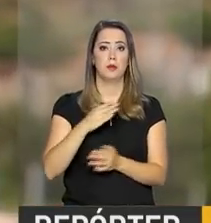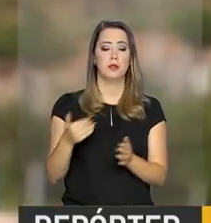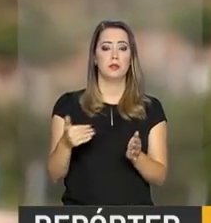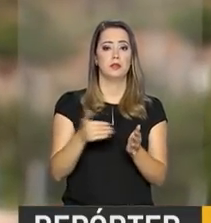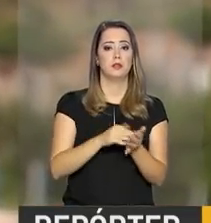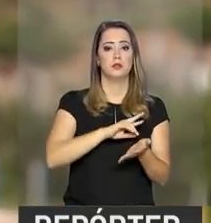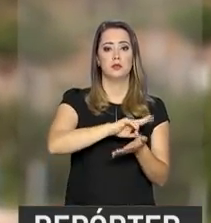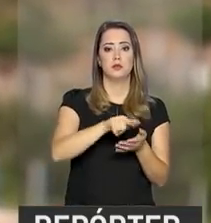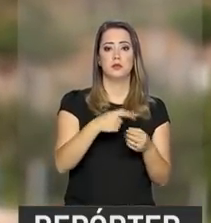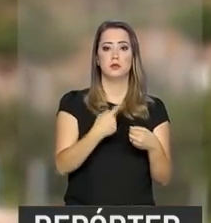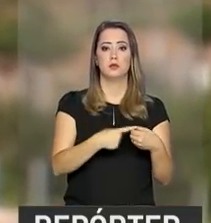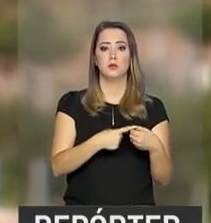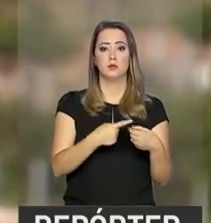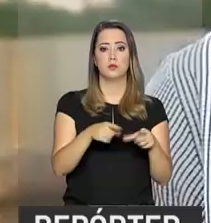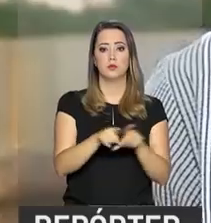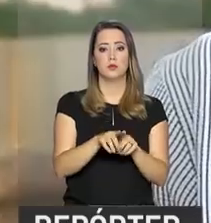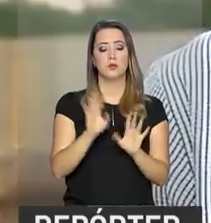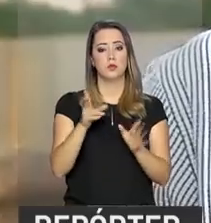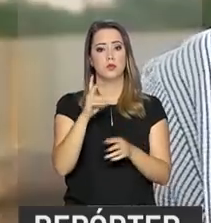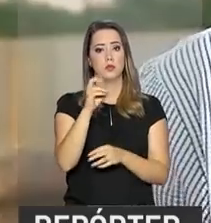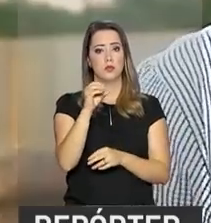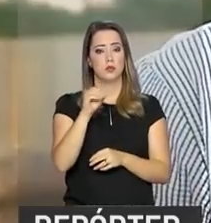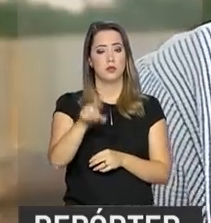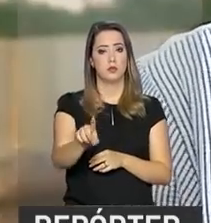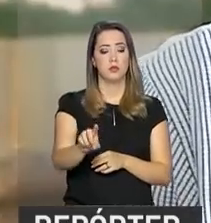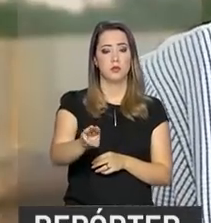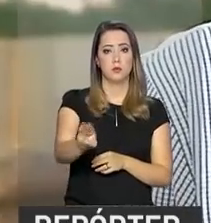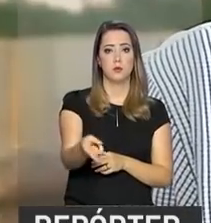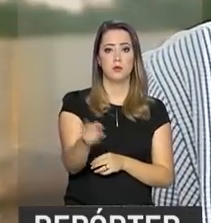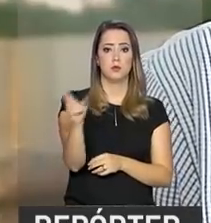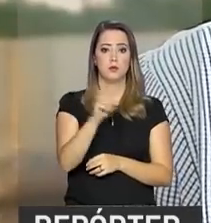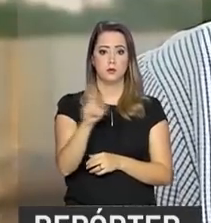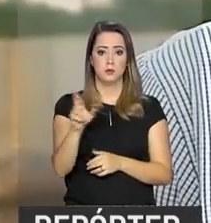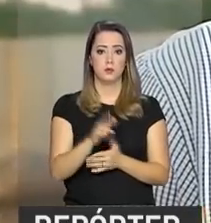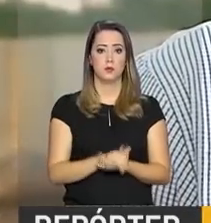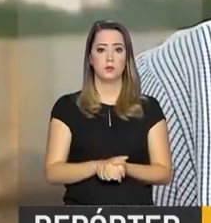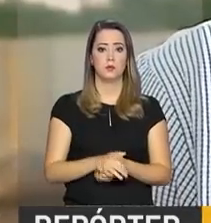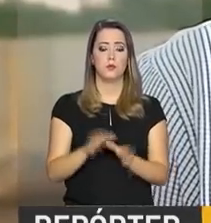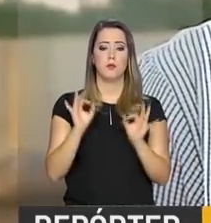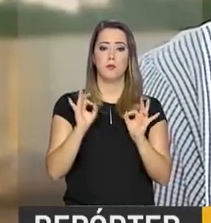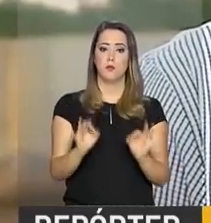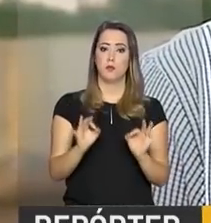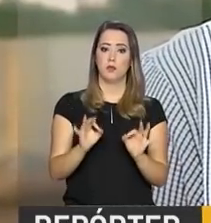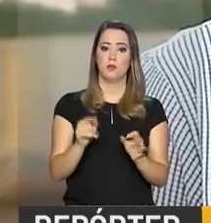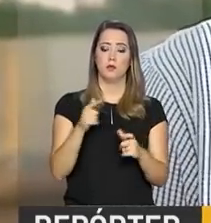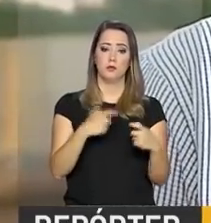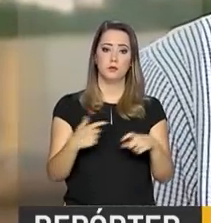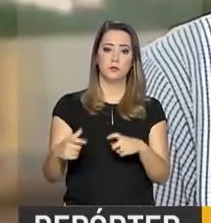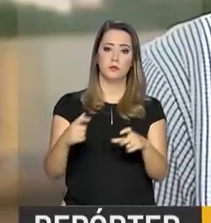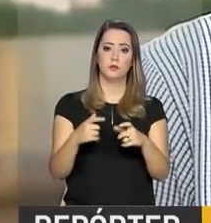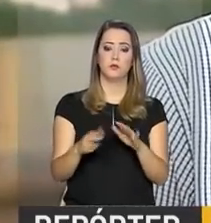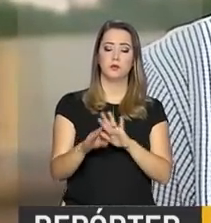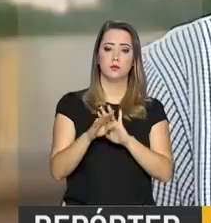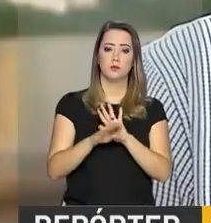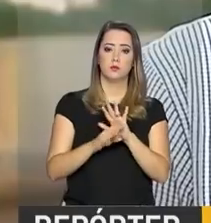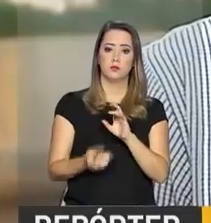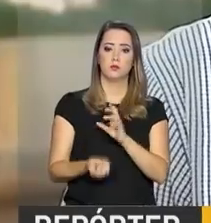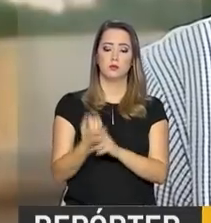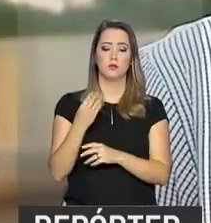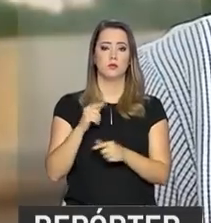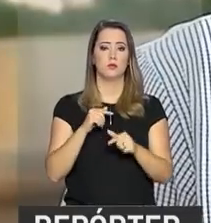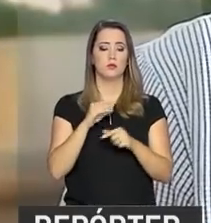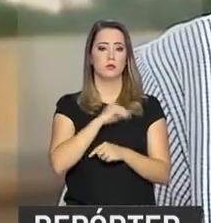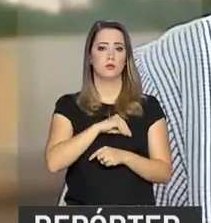500 milhões de reais certamente essa região transformar se á um grande pólo gerador de renda e